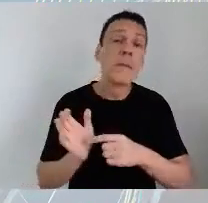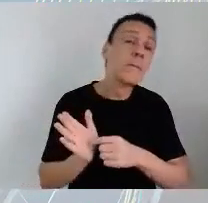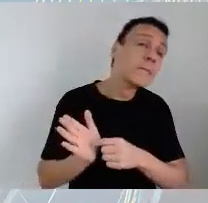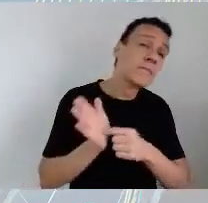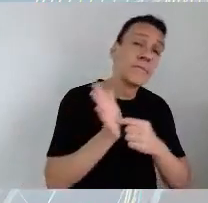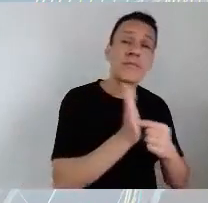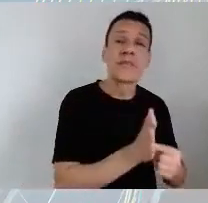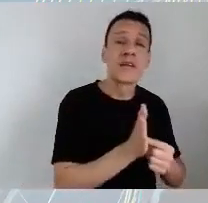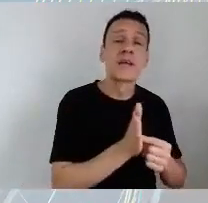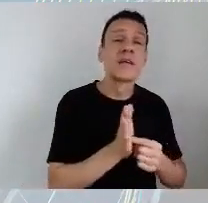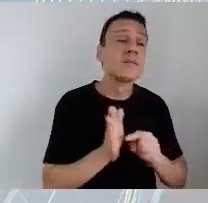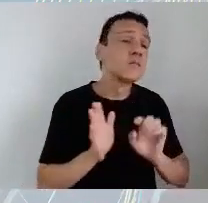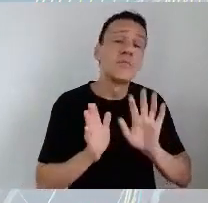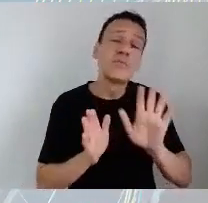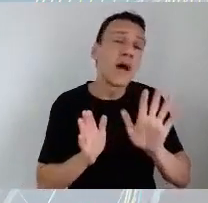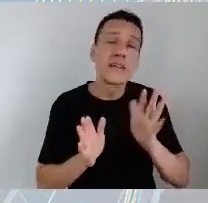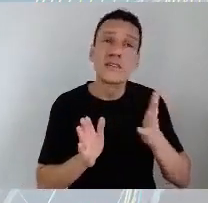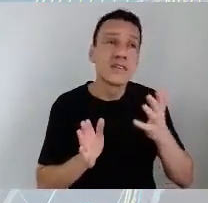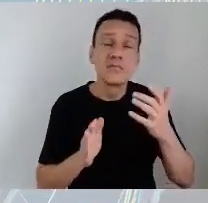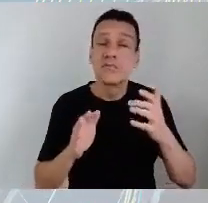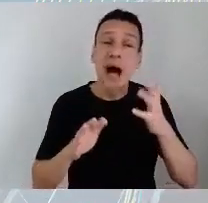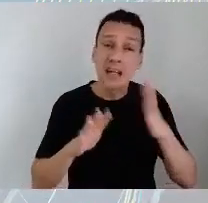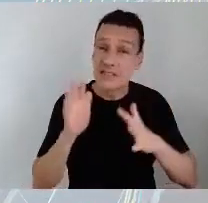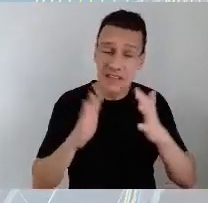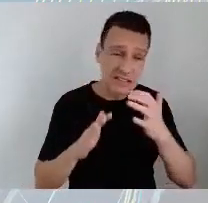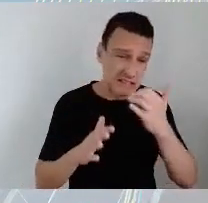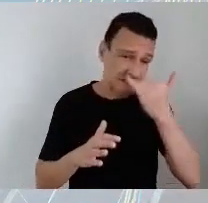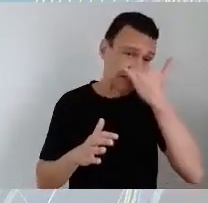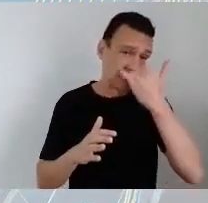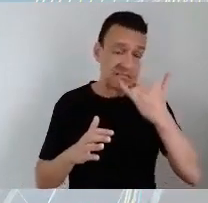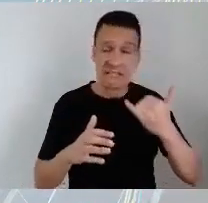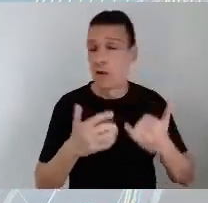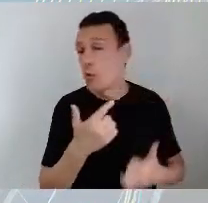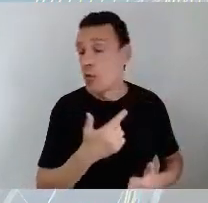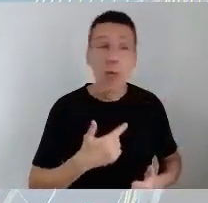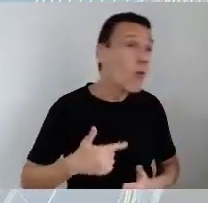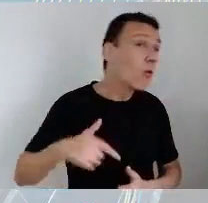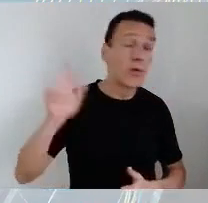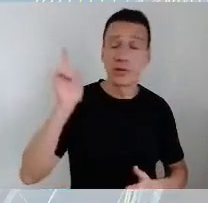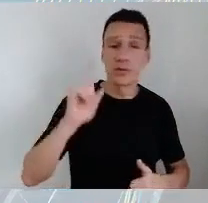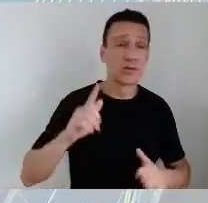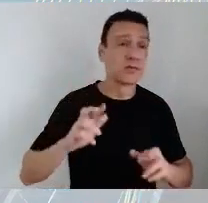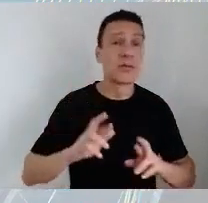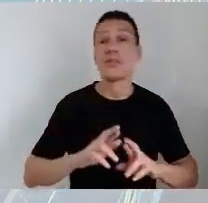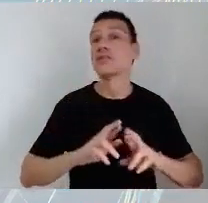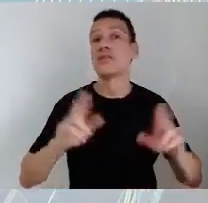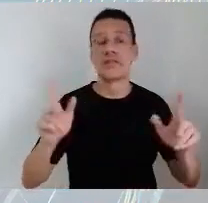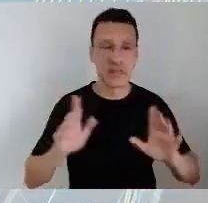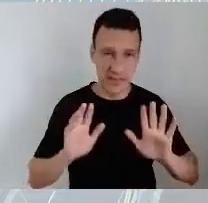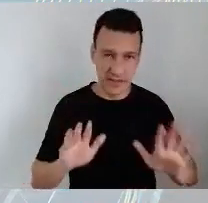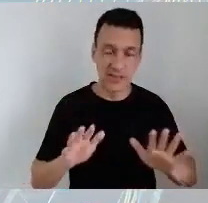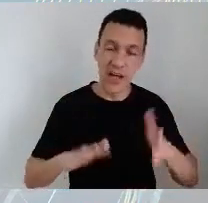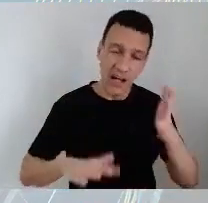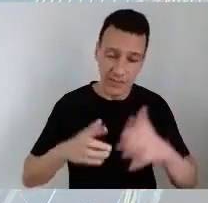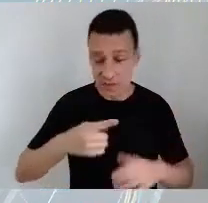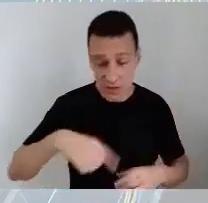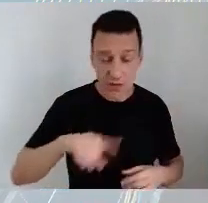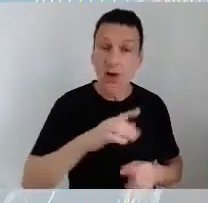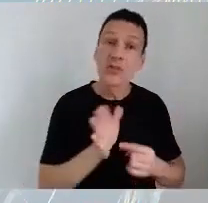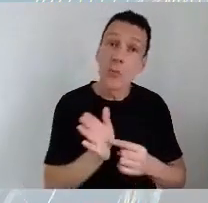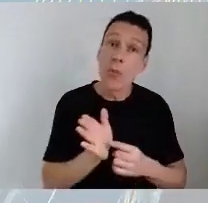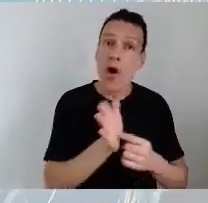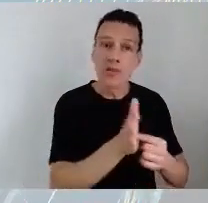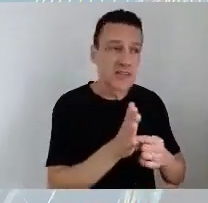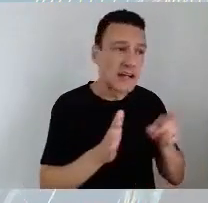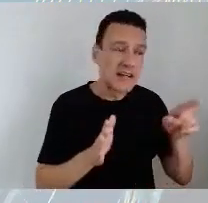gente imaginava, né? A gente não consegue... não traz os resultados esperados. Só que isso não tem problema, né? Se a gente,